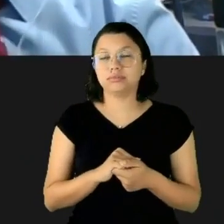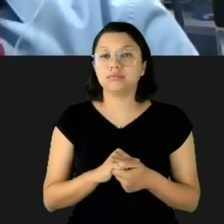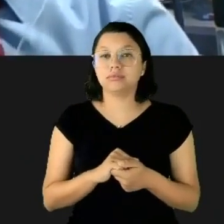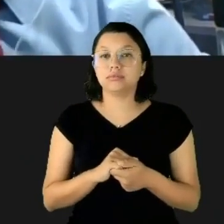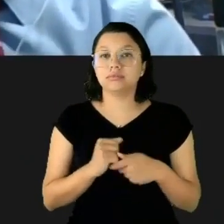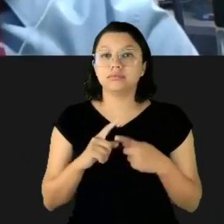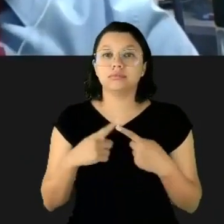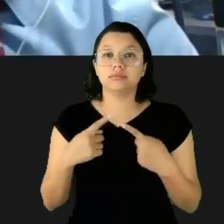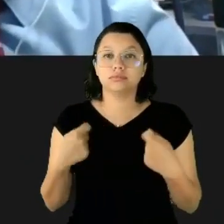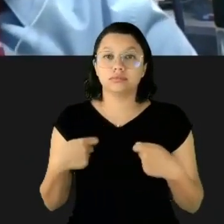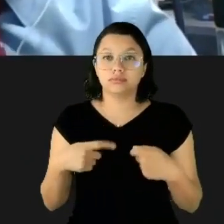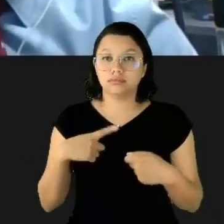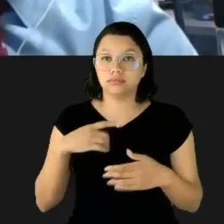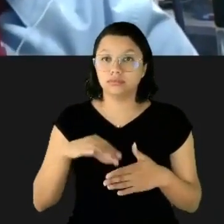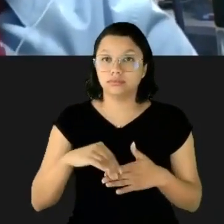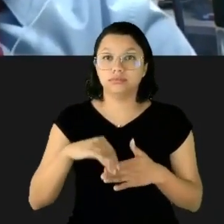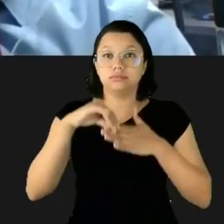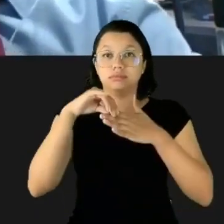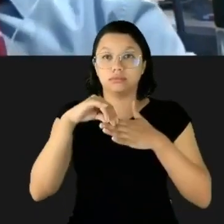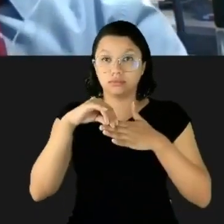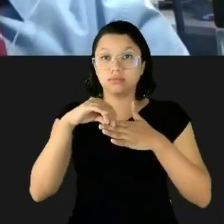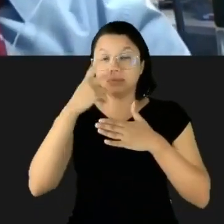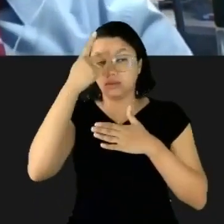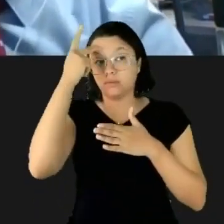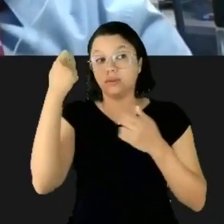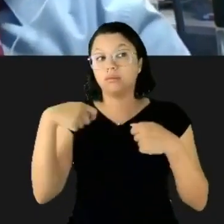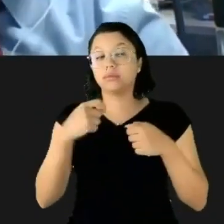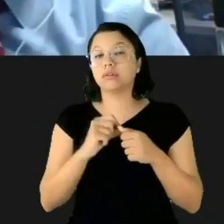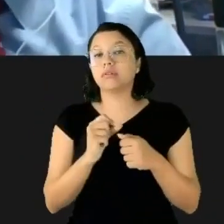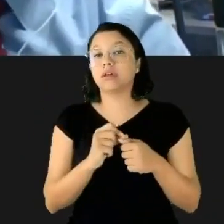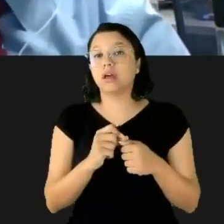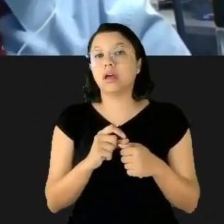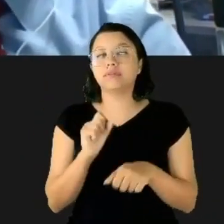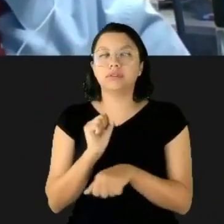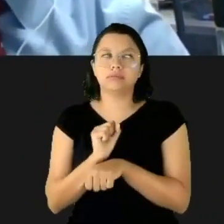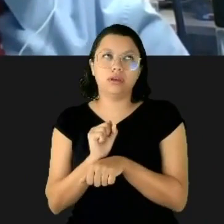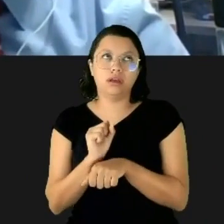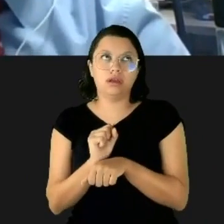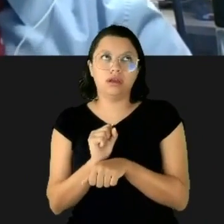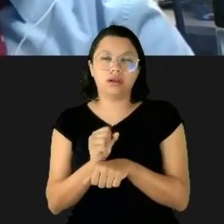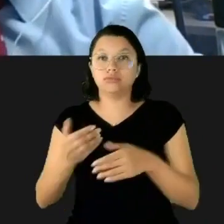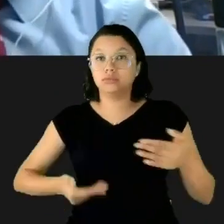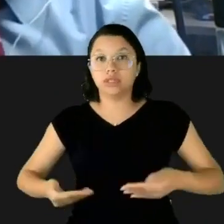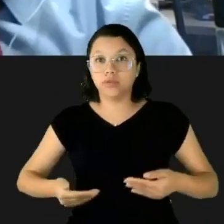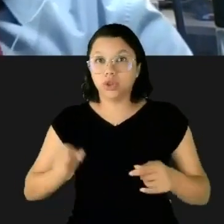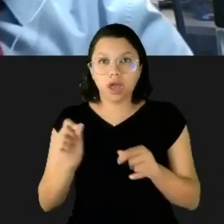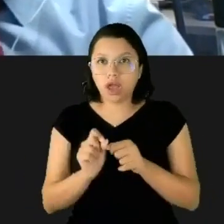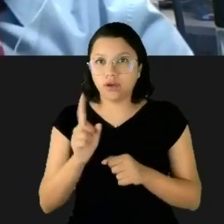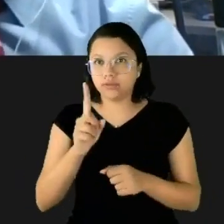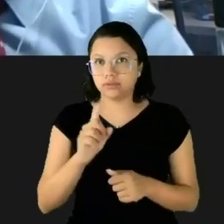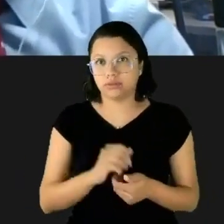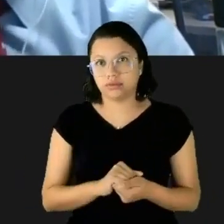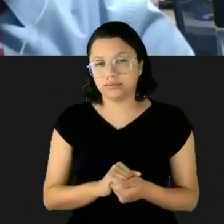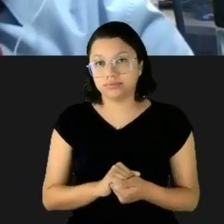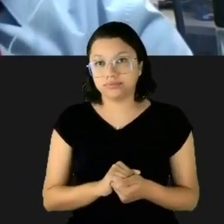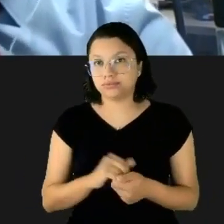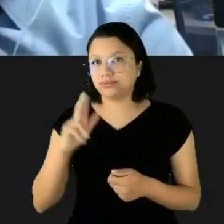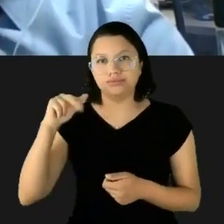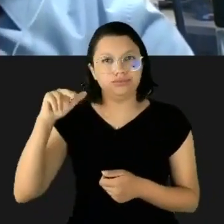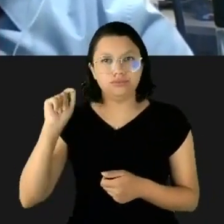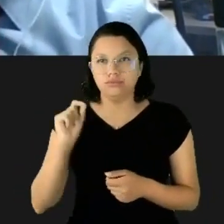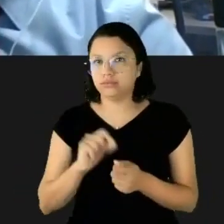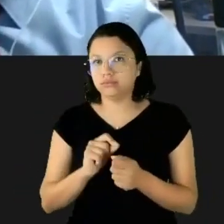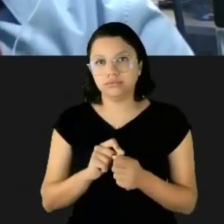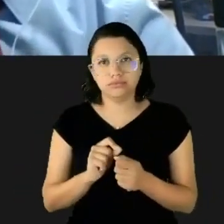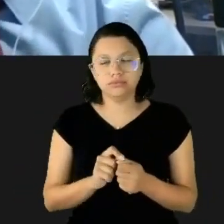Nós precisamos ter a liderança, a liderança alguém precisa fazer, não espere que o servidor vai fazer a liderança, ele nunca vai